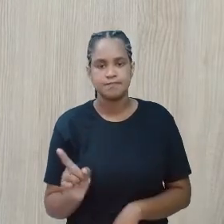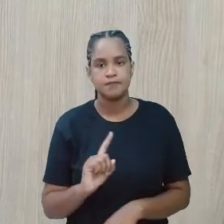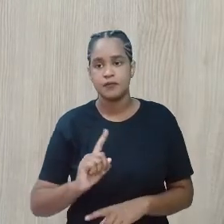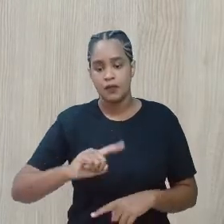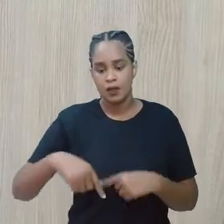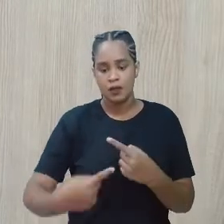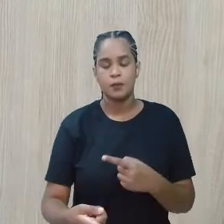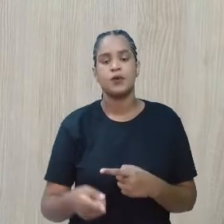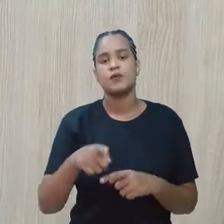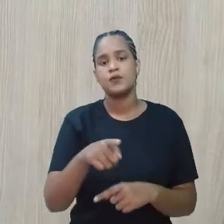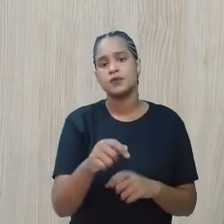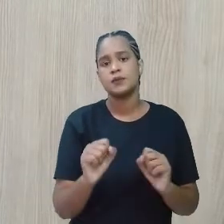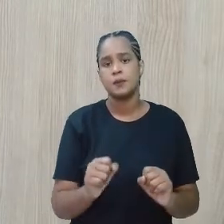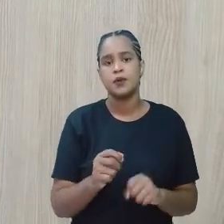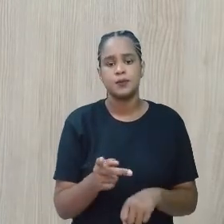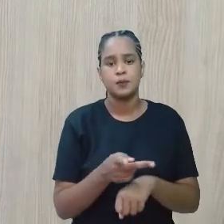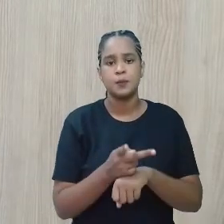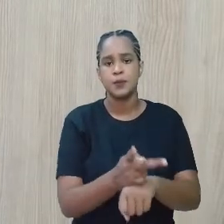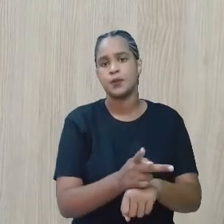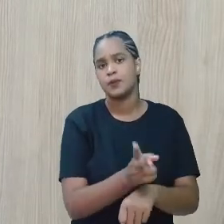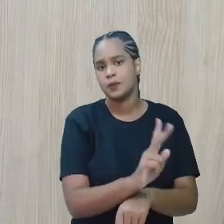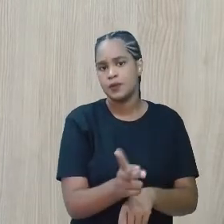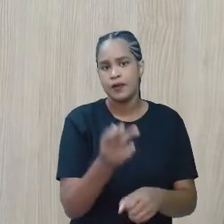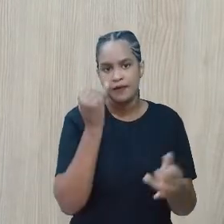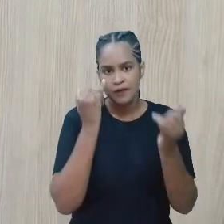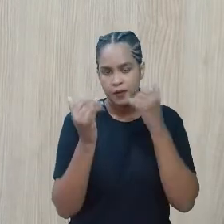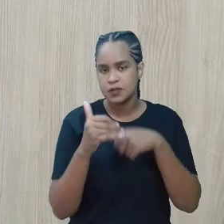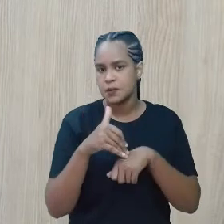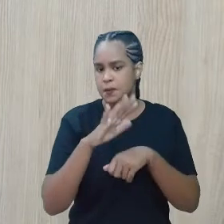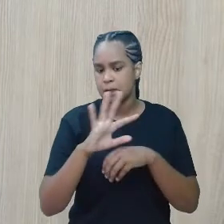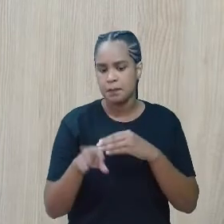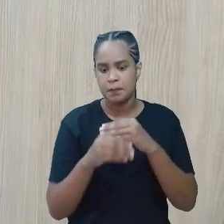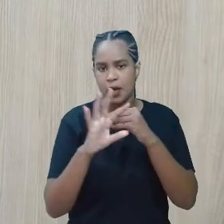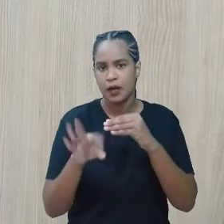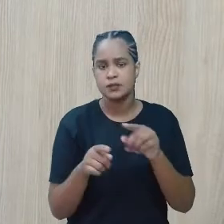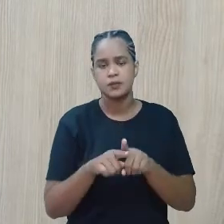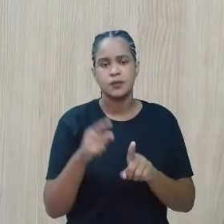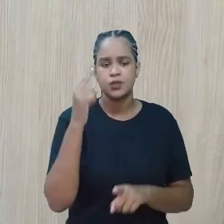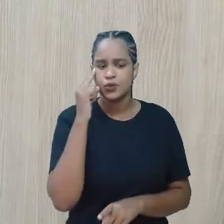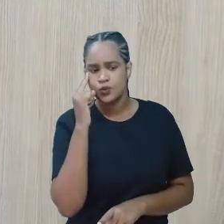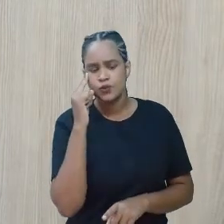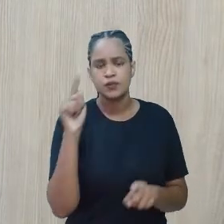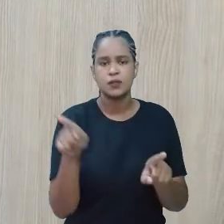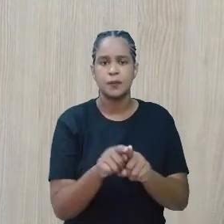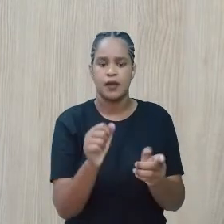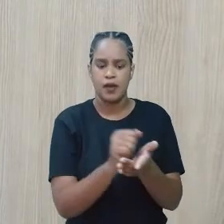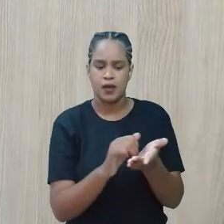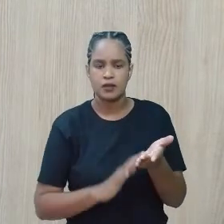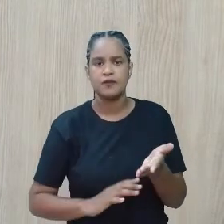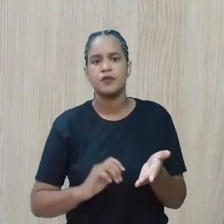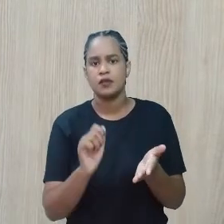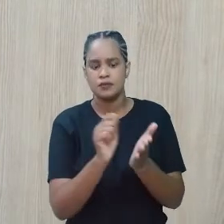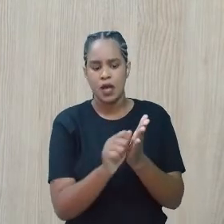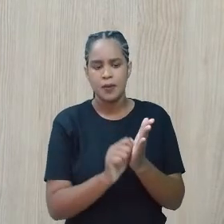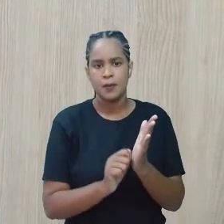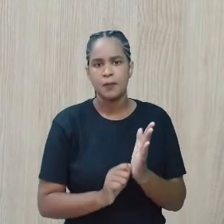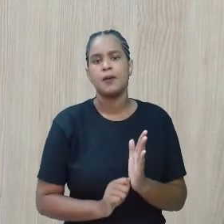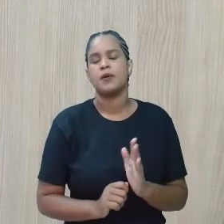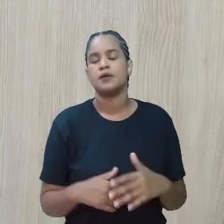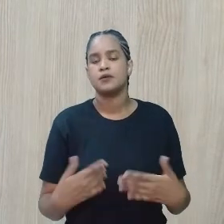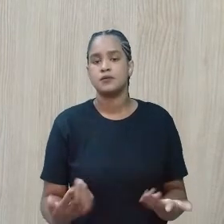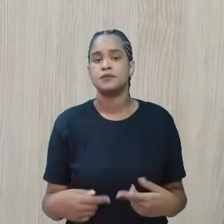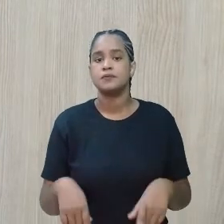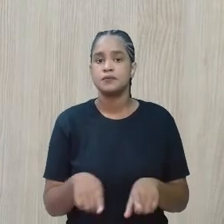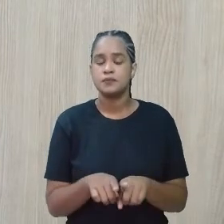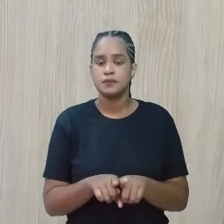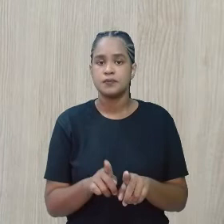tem aí o seu recurso, o seu professor para buscar informação, para tirar as dúvidas e também resolver os exercícios da trilha, tá? Falando um pouquinho sobre o